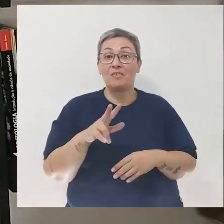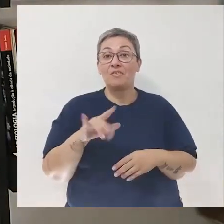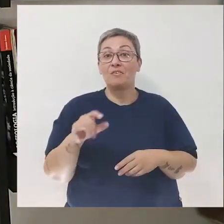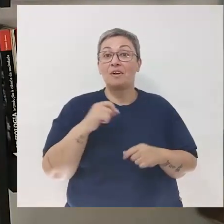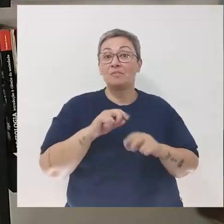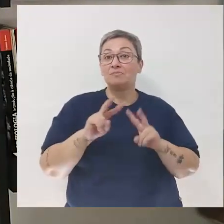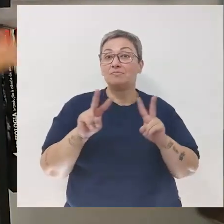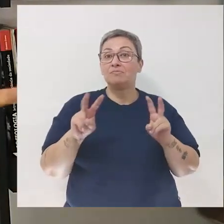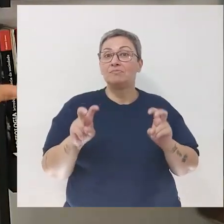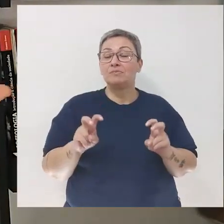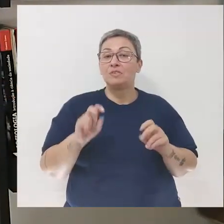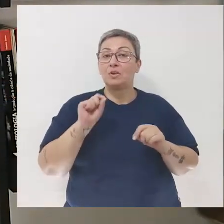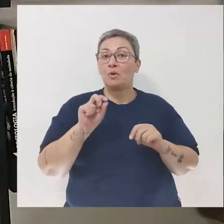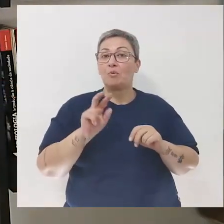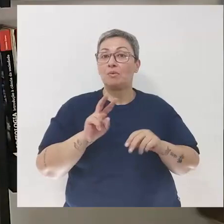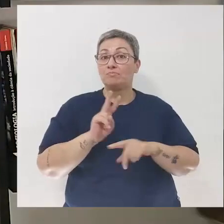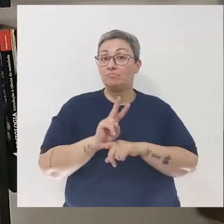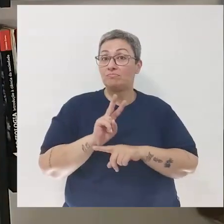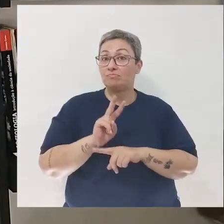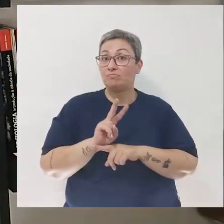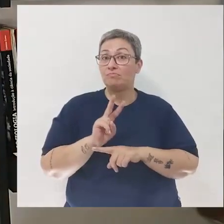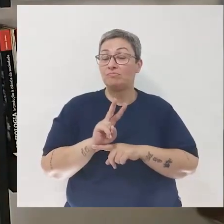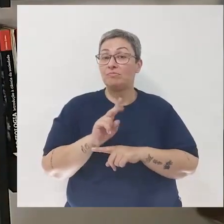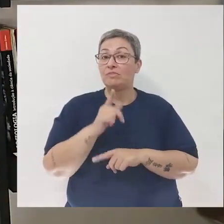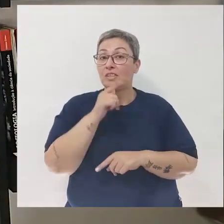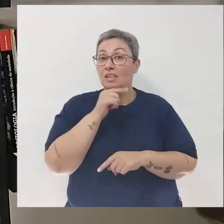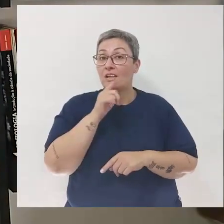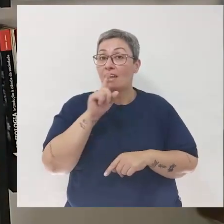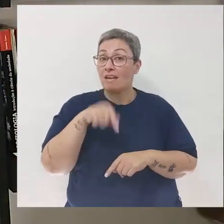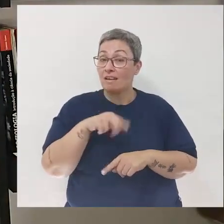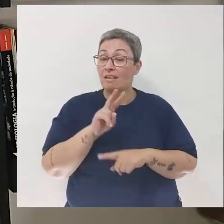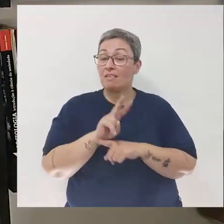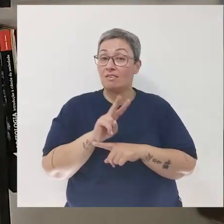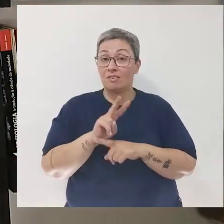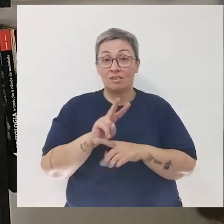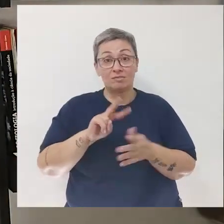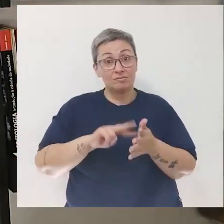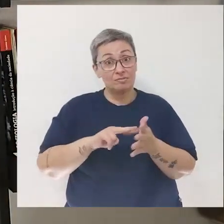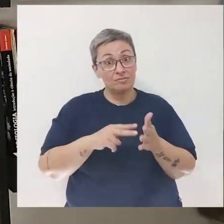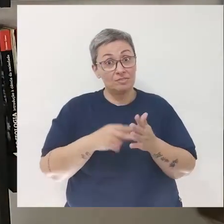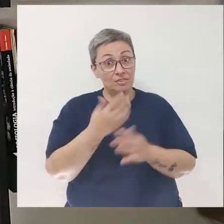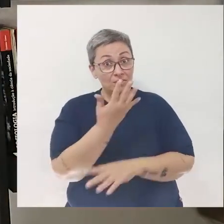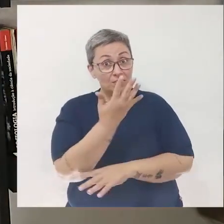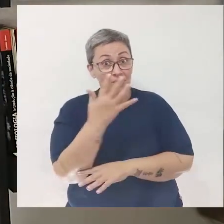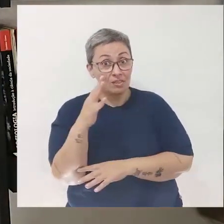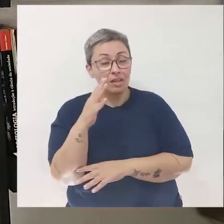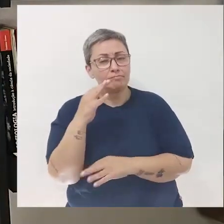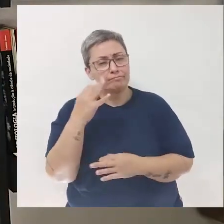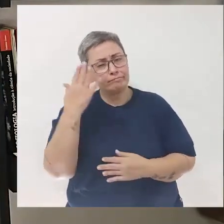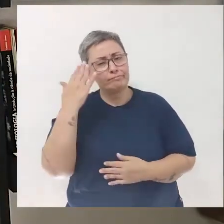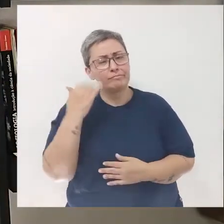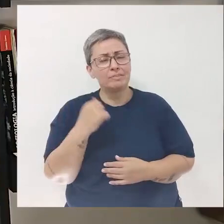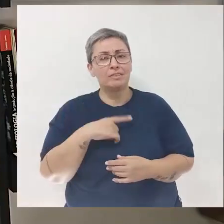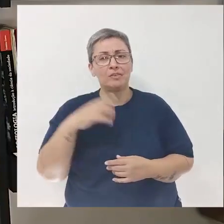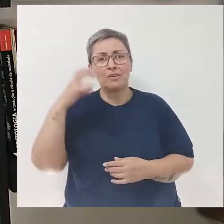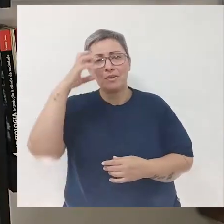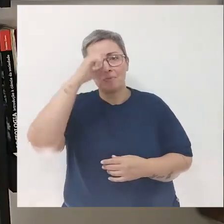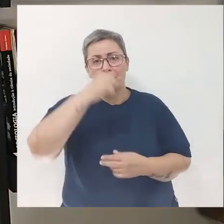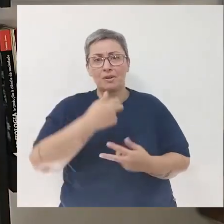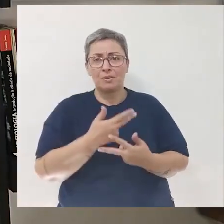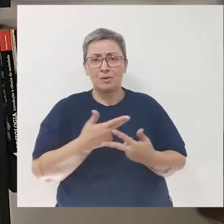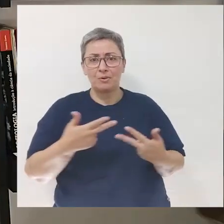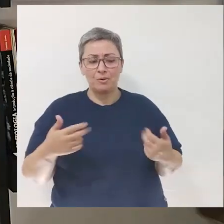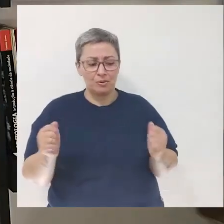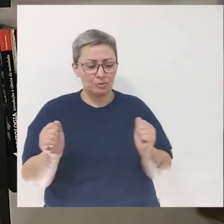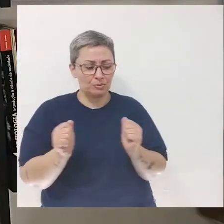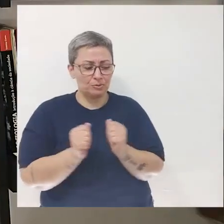falar sobre cuidar da água é cuidar do meio ambiente. E eu tenho certeza que a gente vai aprender muito juntas e